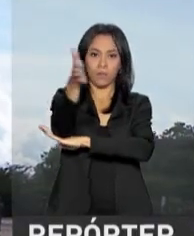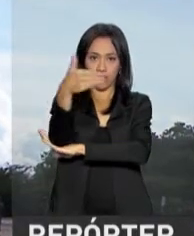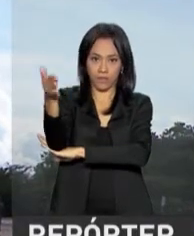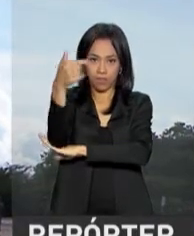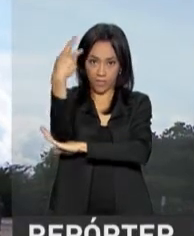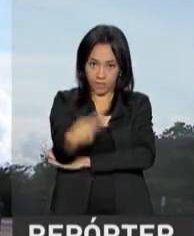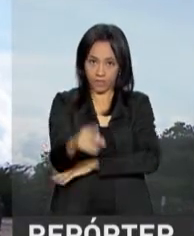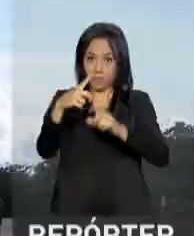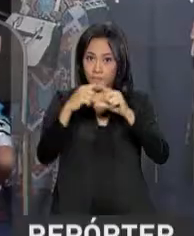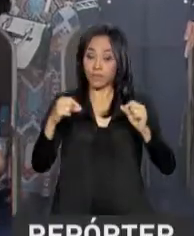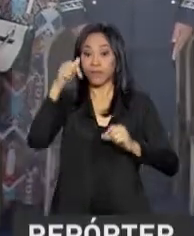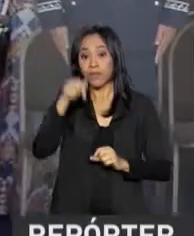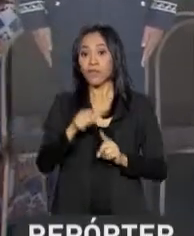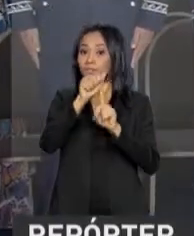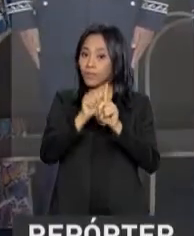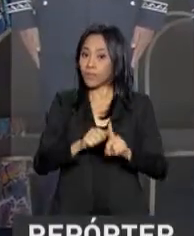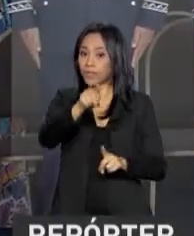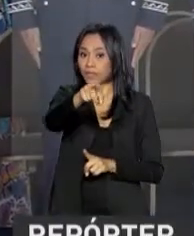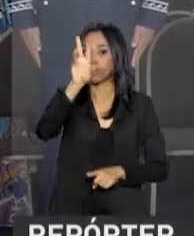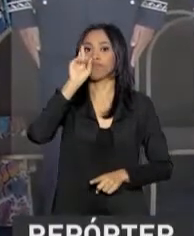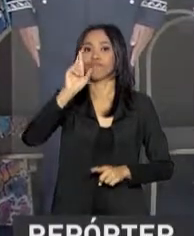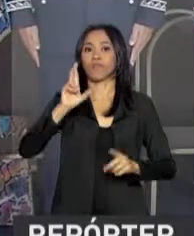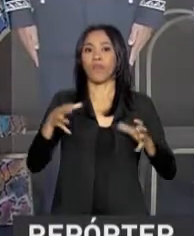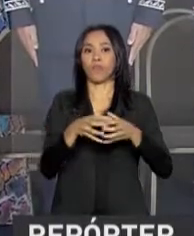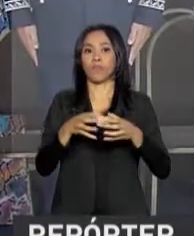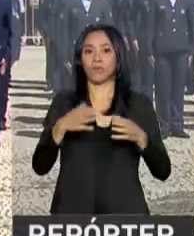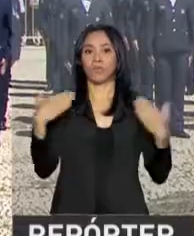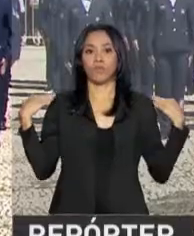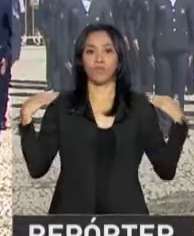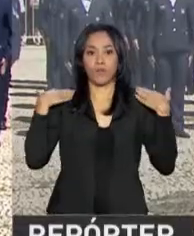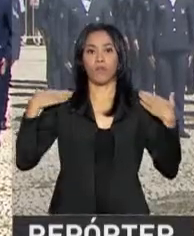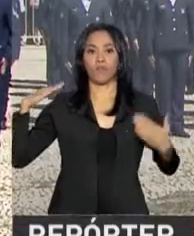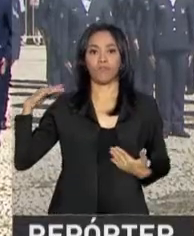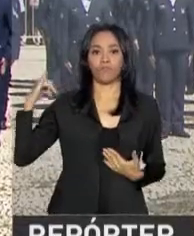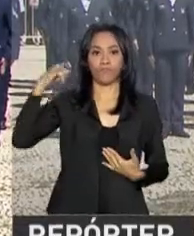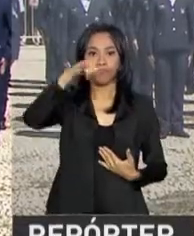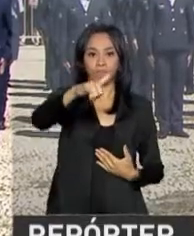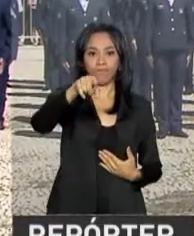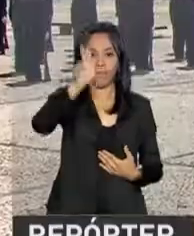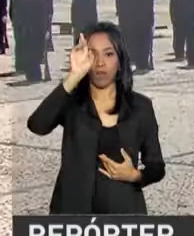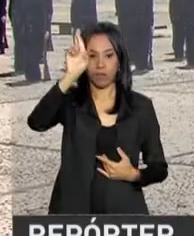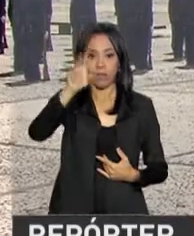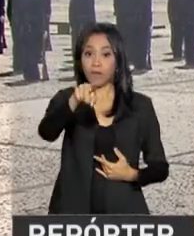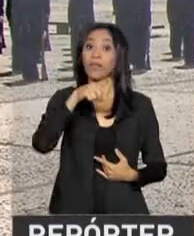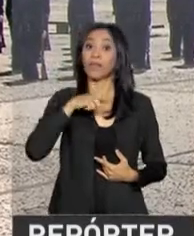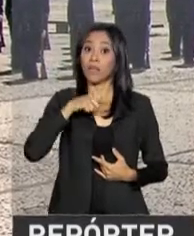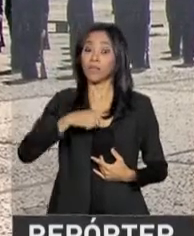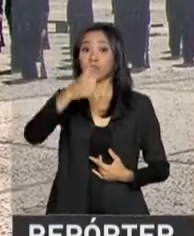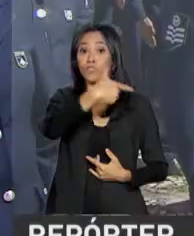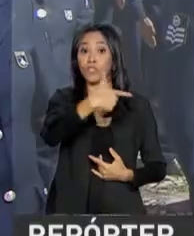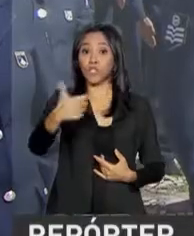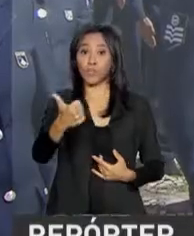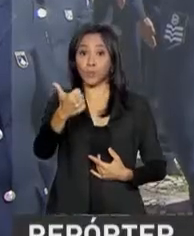neste mês o evento ficou a cargo da aeronáutica e como é tradição a cerimônia teve a salva de 21 tiros